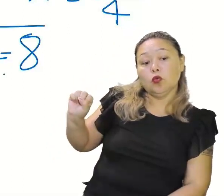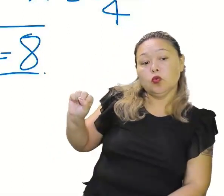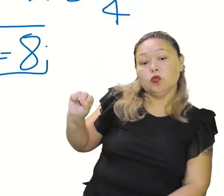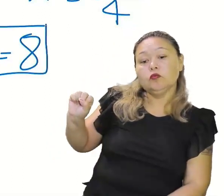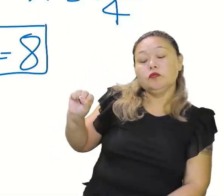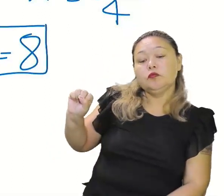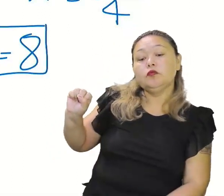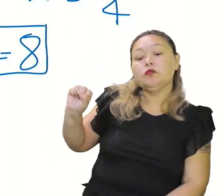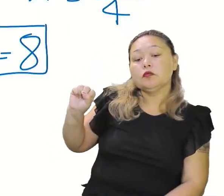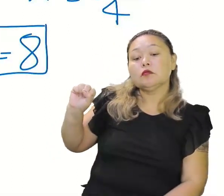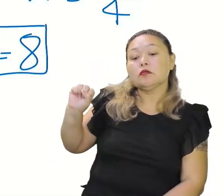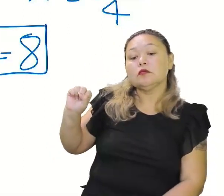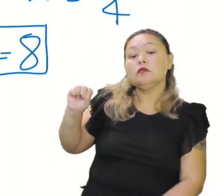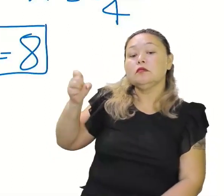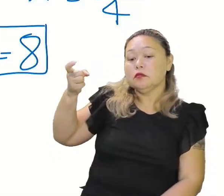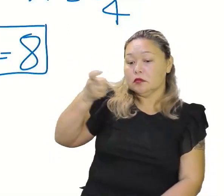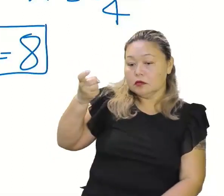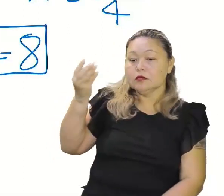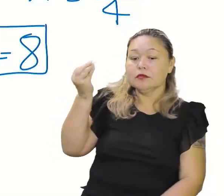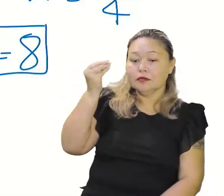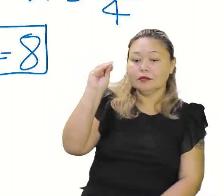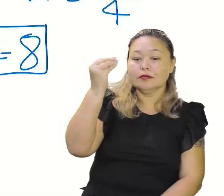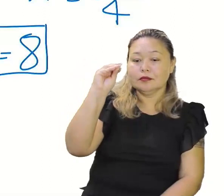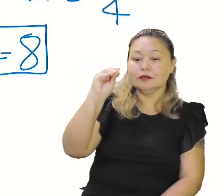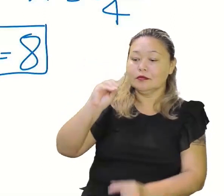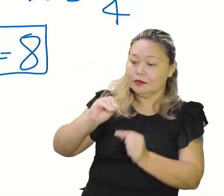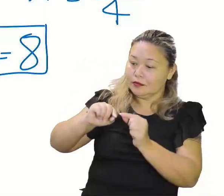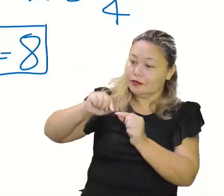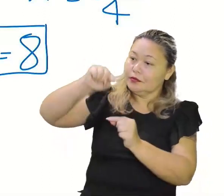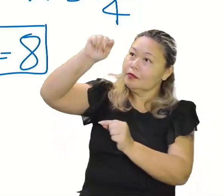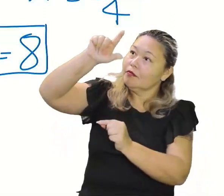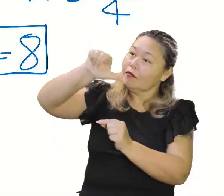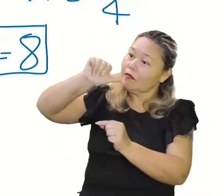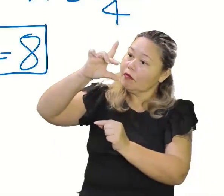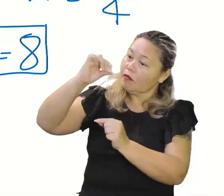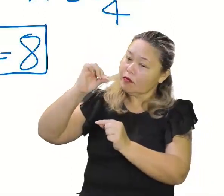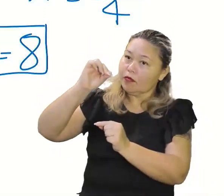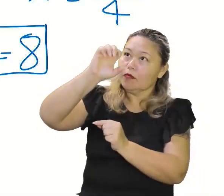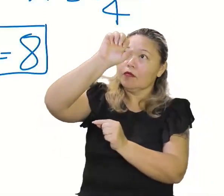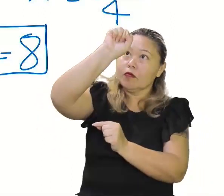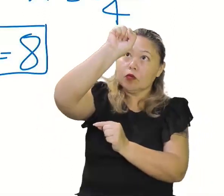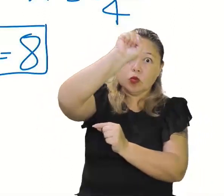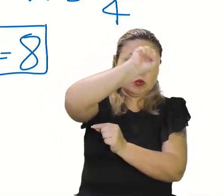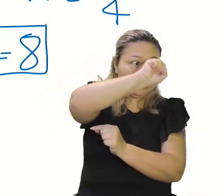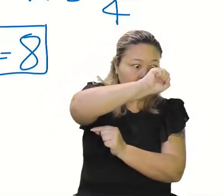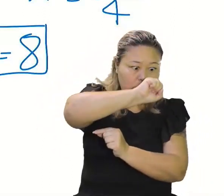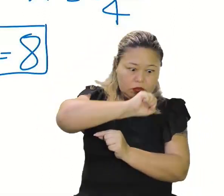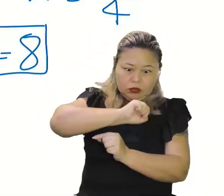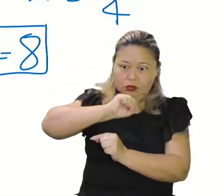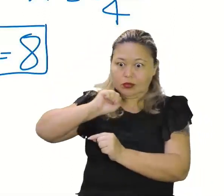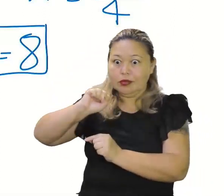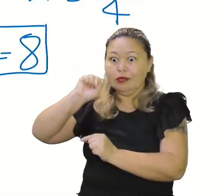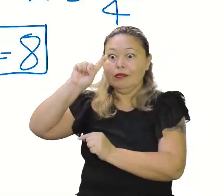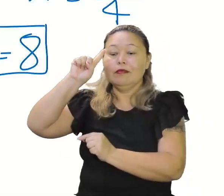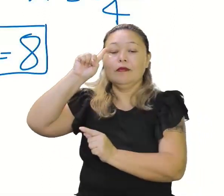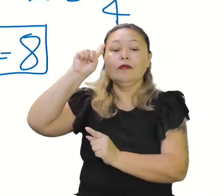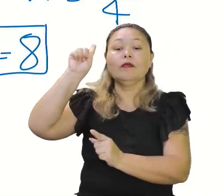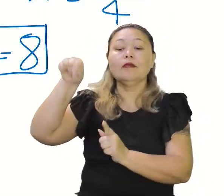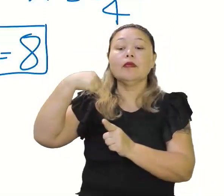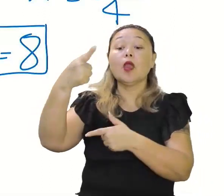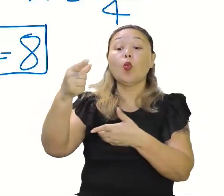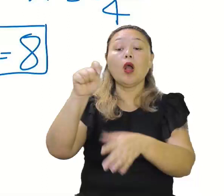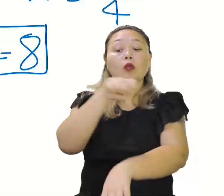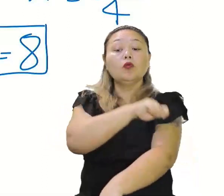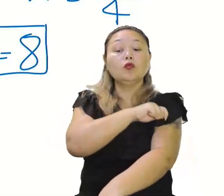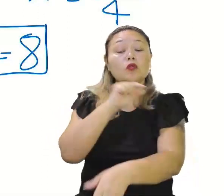né? Então, 8 é o x, então 8 é a medida de cada lado, beleza? E aí, aqui o aluno já faz as seguintes